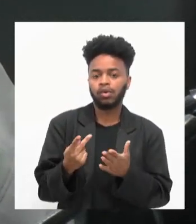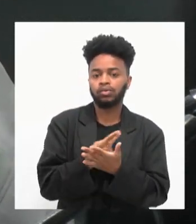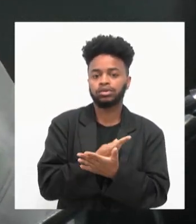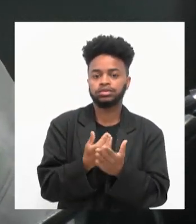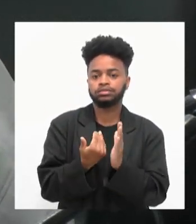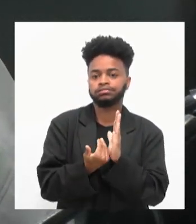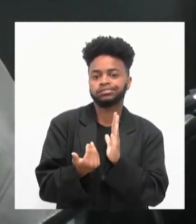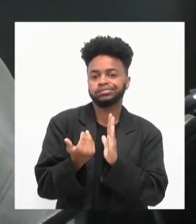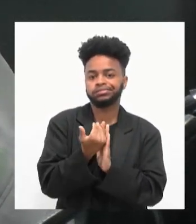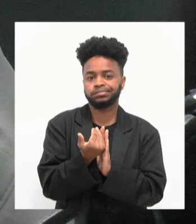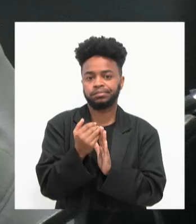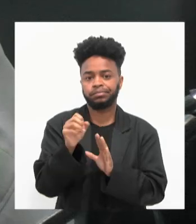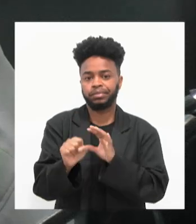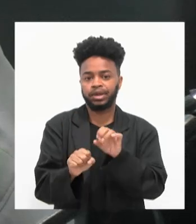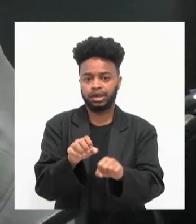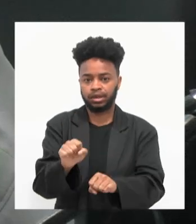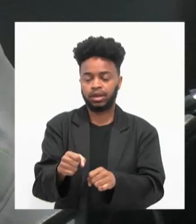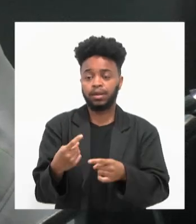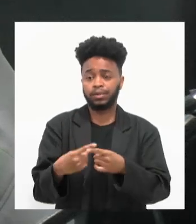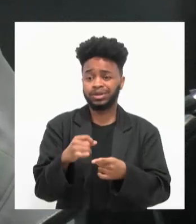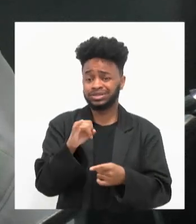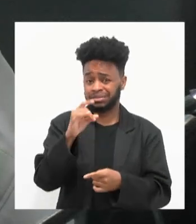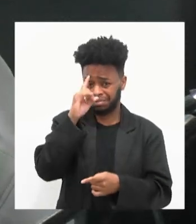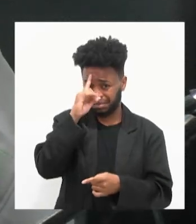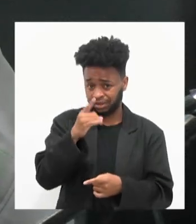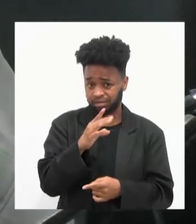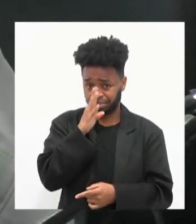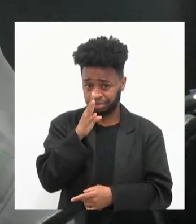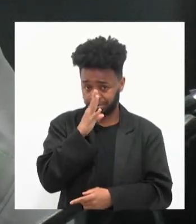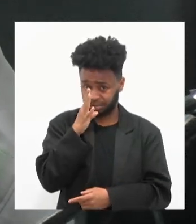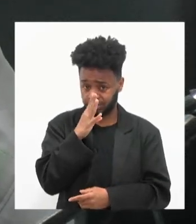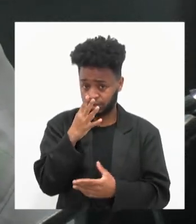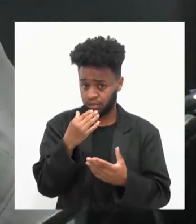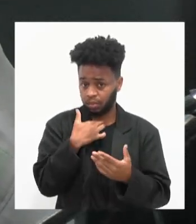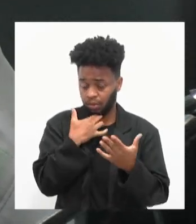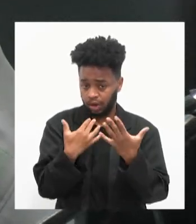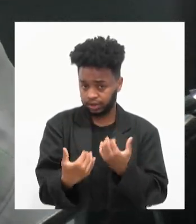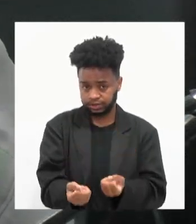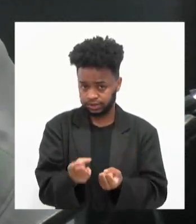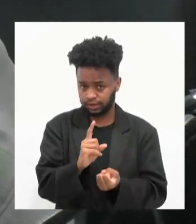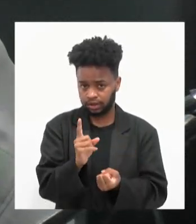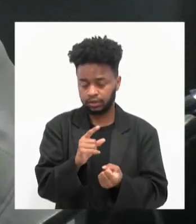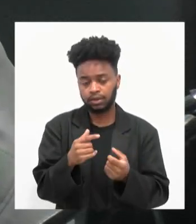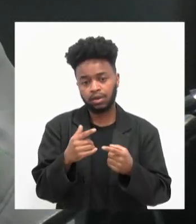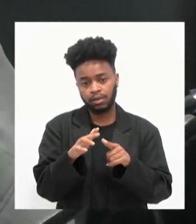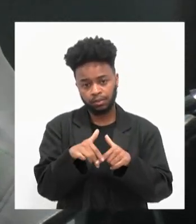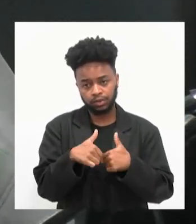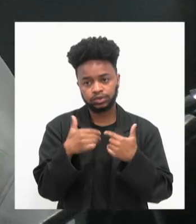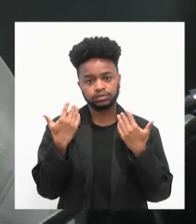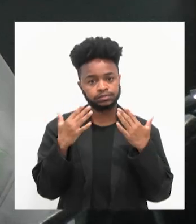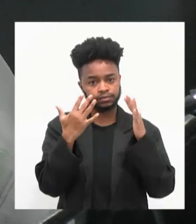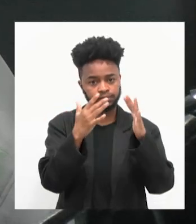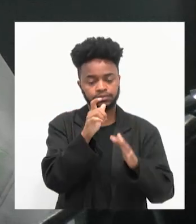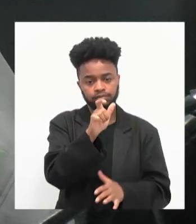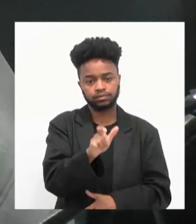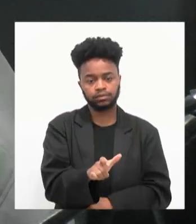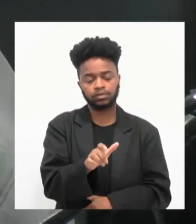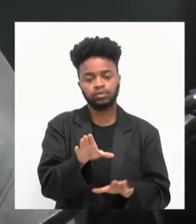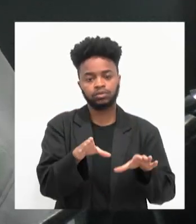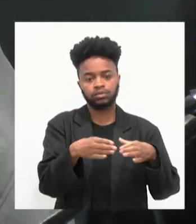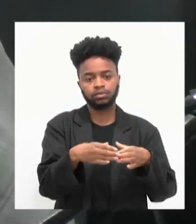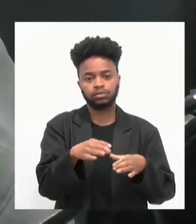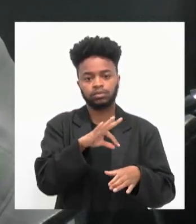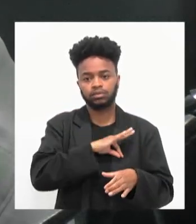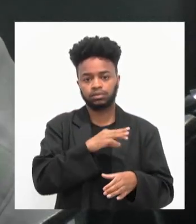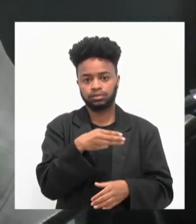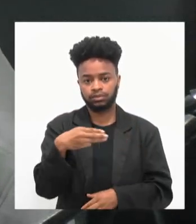excesso. Que ordem maldada também não é tudo que se cumpre. Por isso que nós elogiamos a Polícia Militar, mas